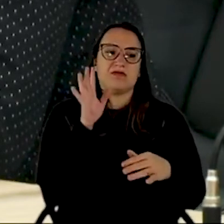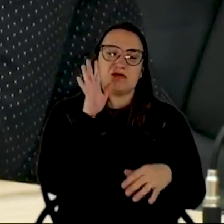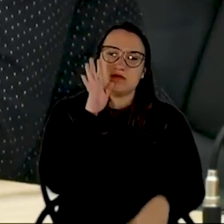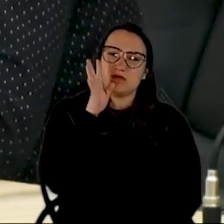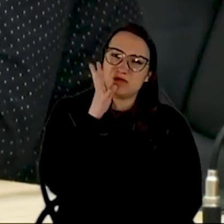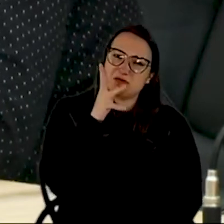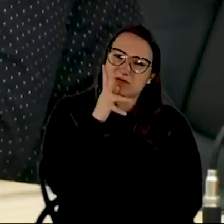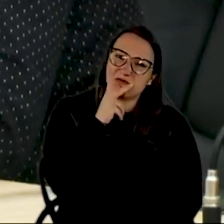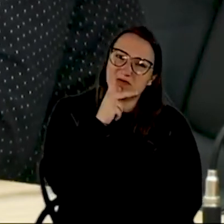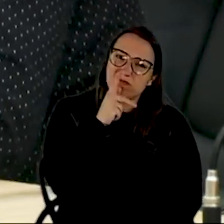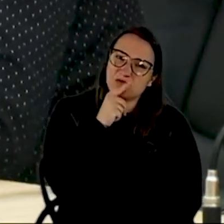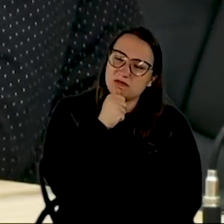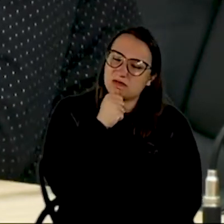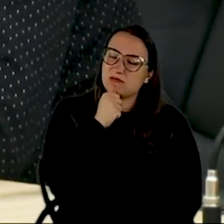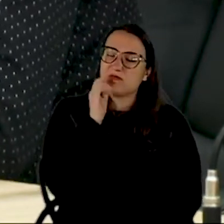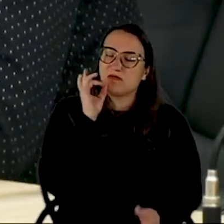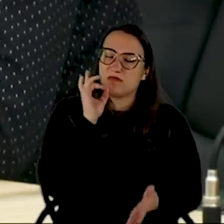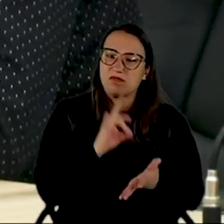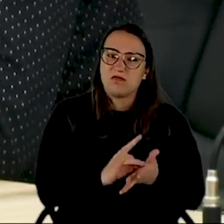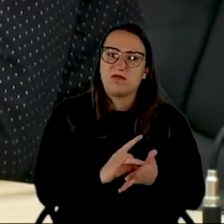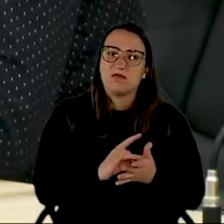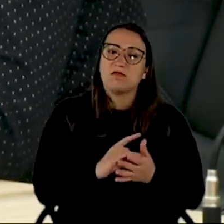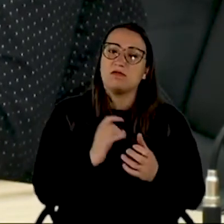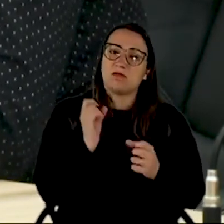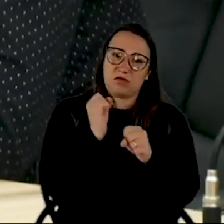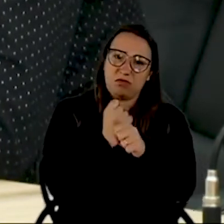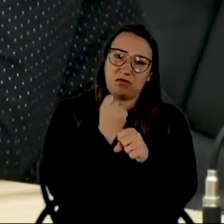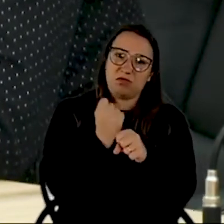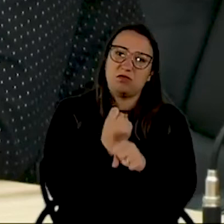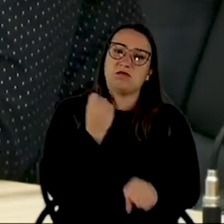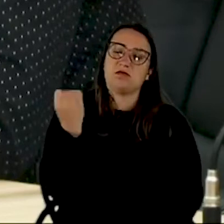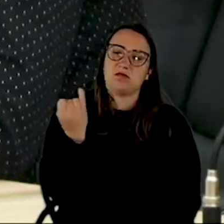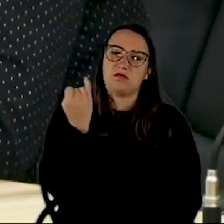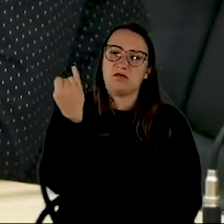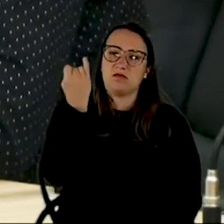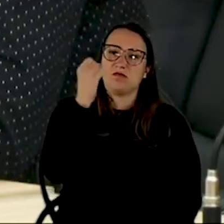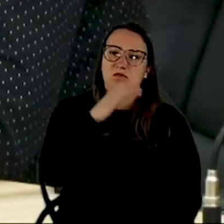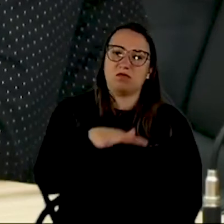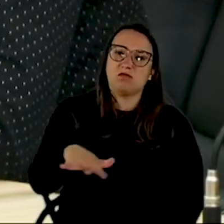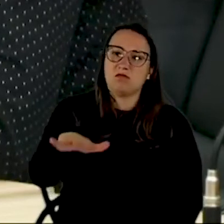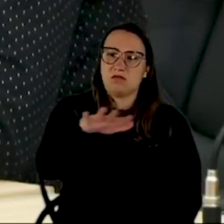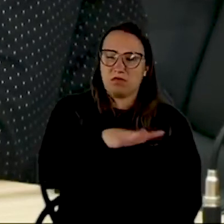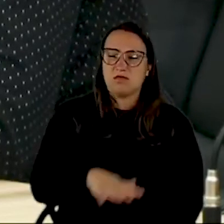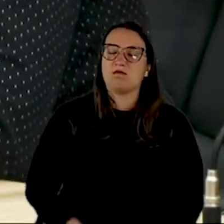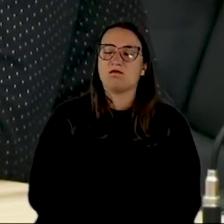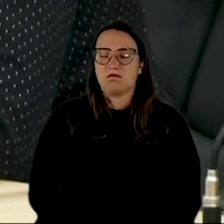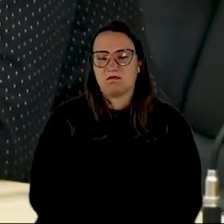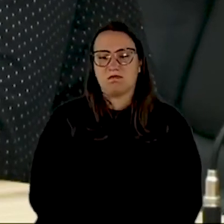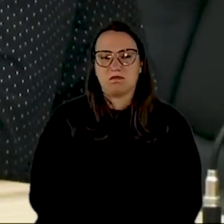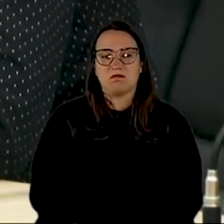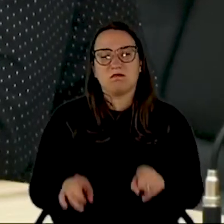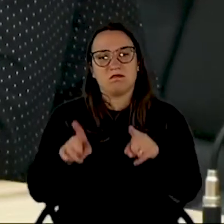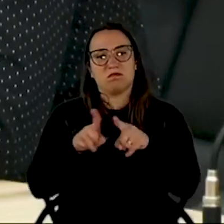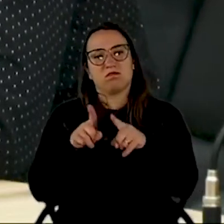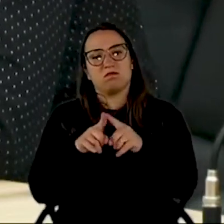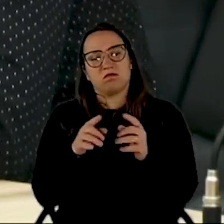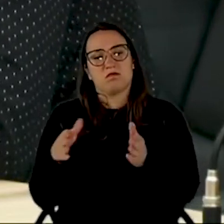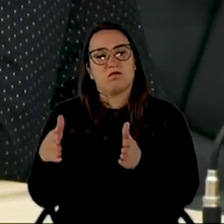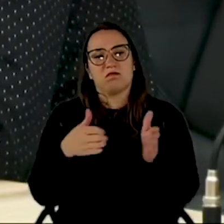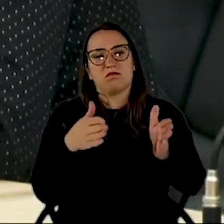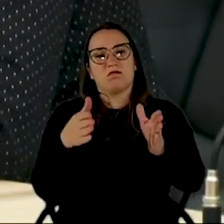mesmo aquela obra lá. É uma obra importante para aquela região. E também tive passando também na estrada que liga